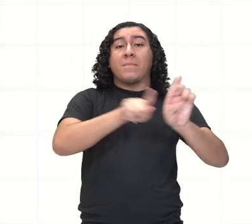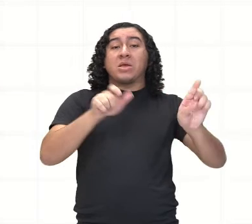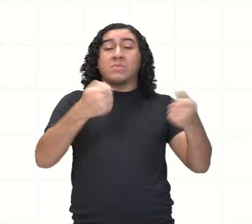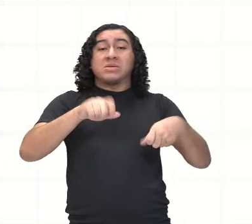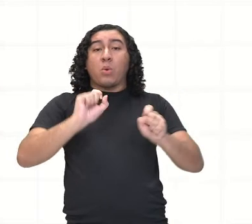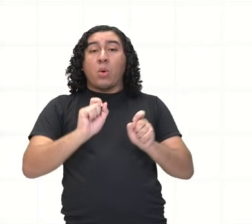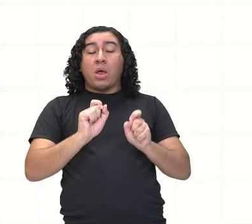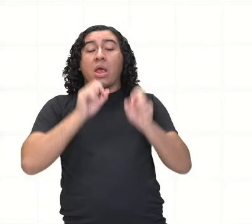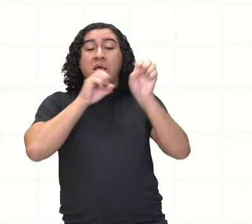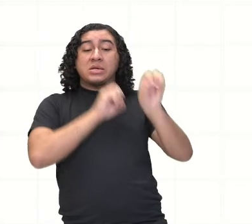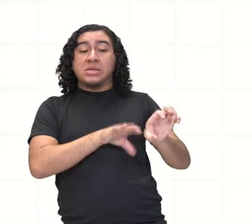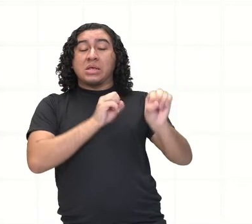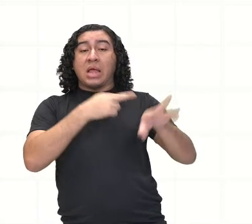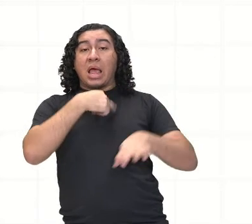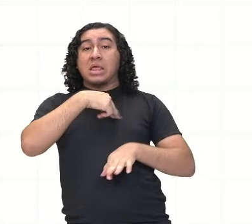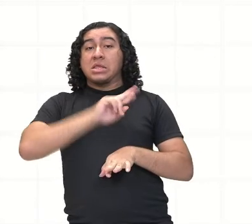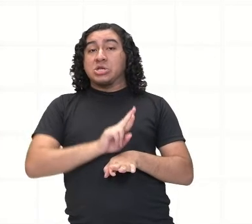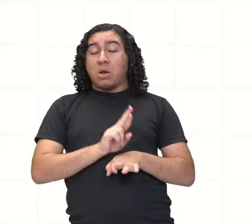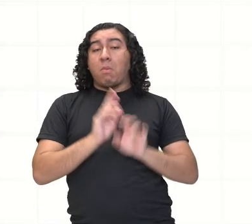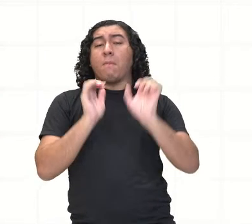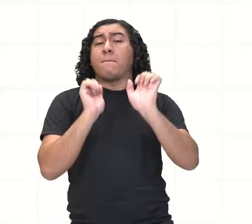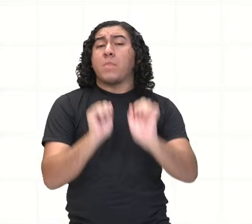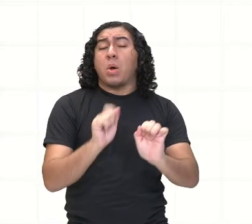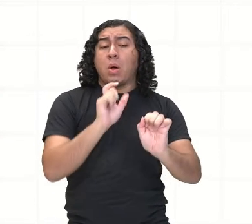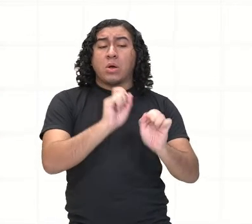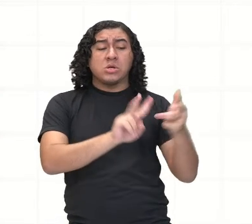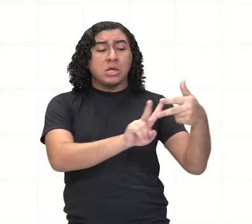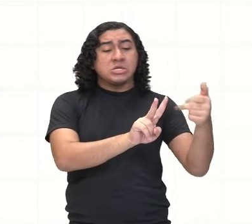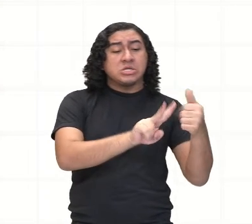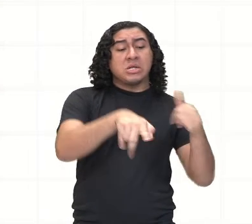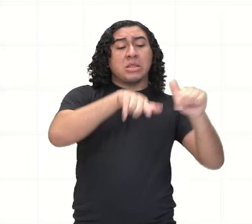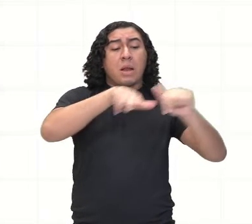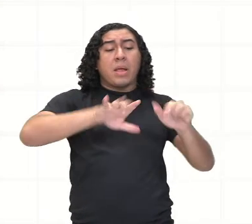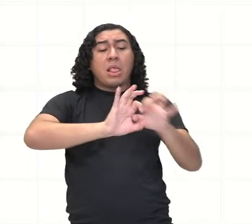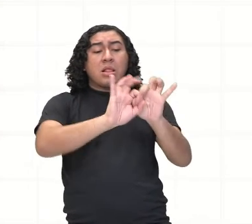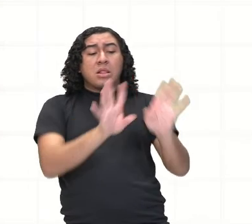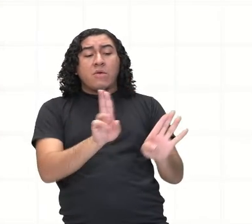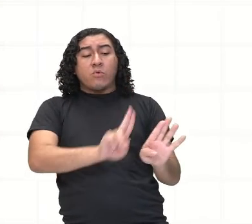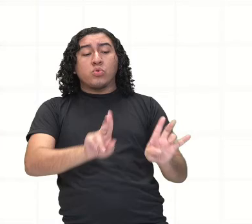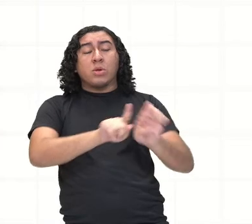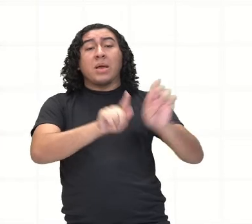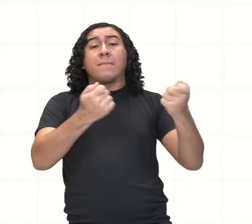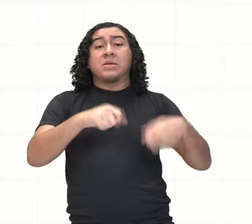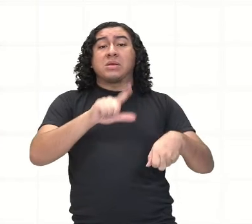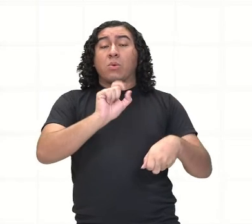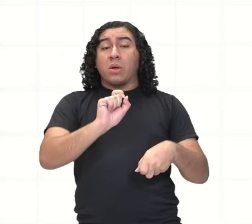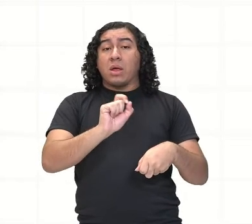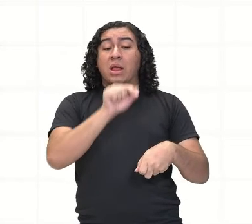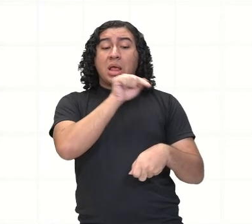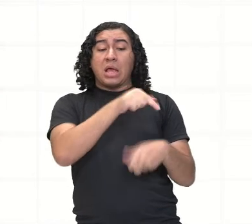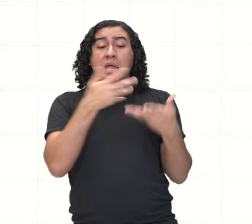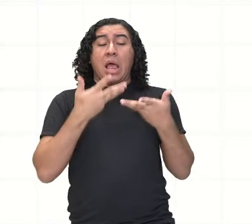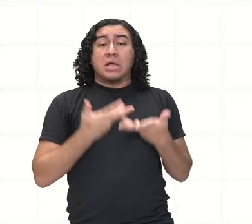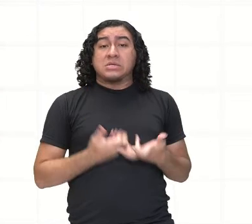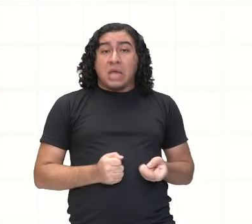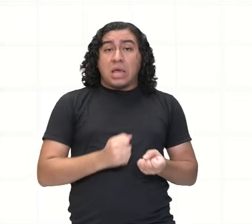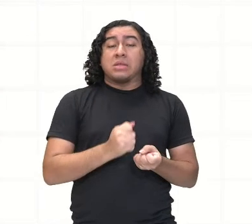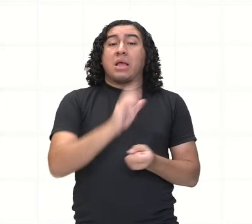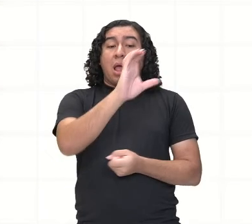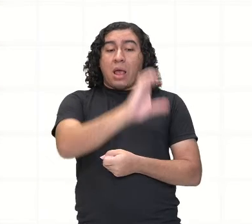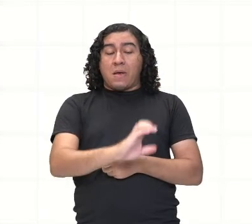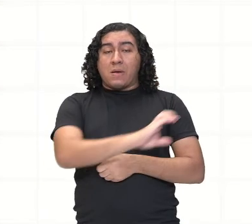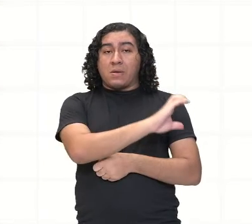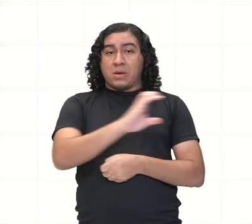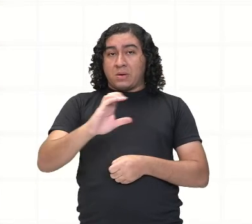esses indígenas. Então, eles poderiam explorar à vontade essa mão de obra, mas deveriam convertê-los ao cristianismo. E a